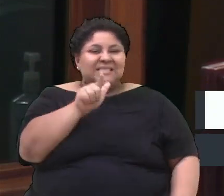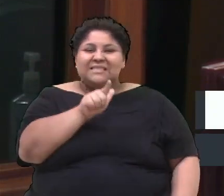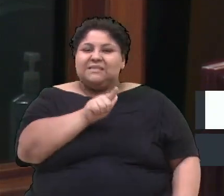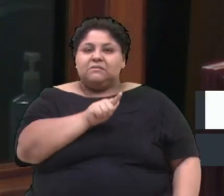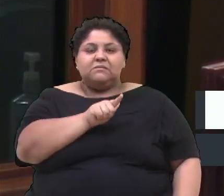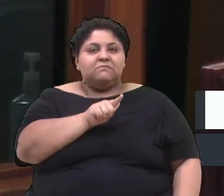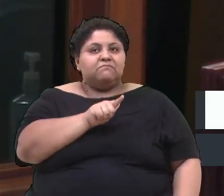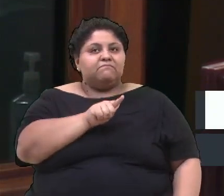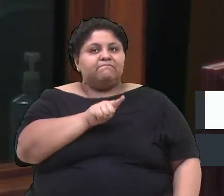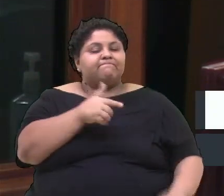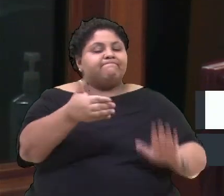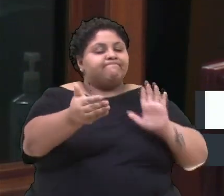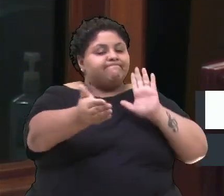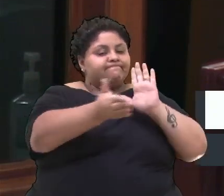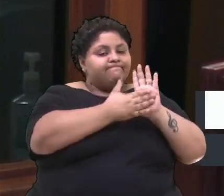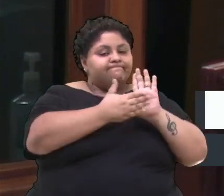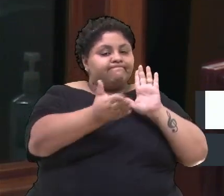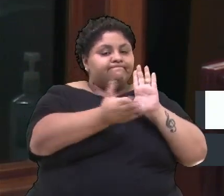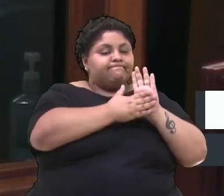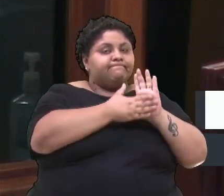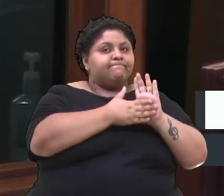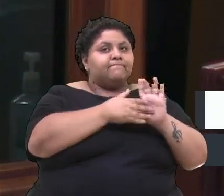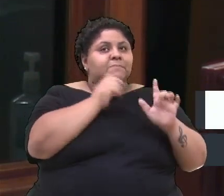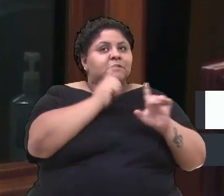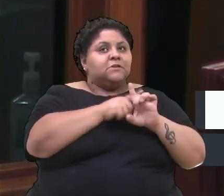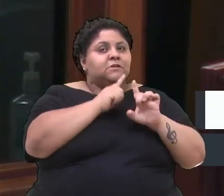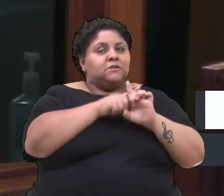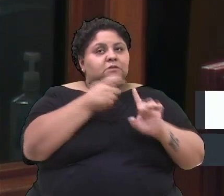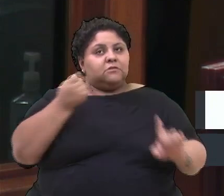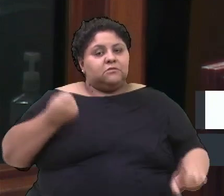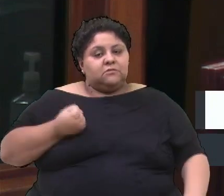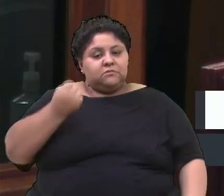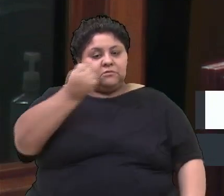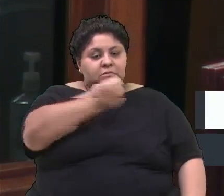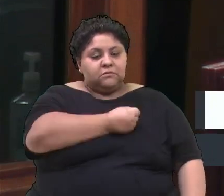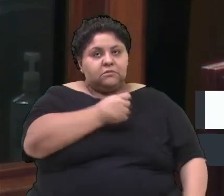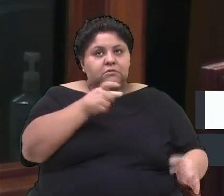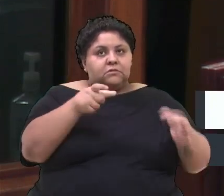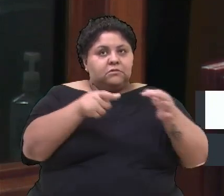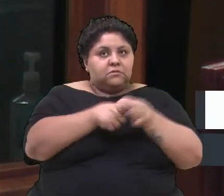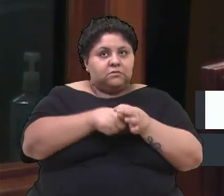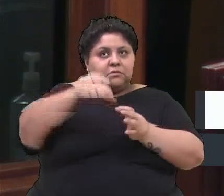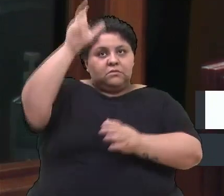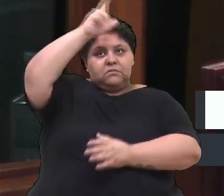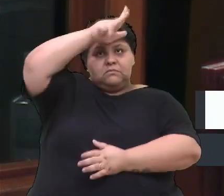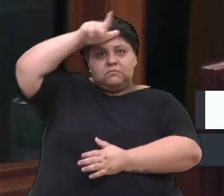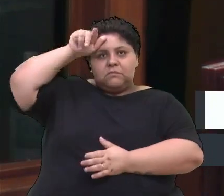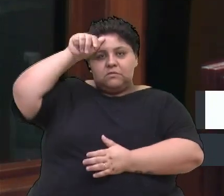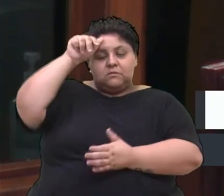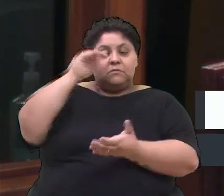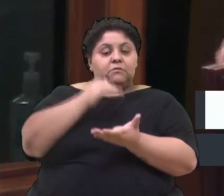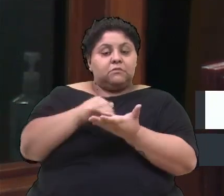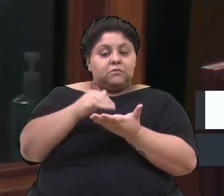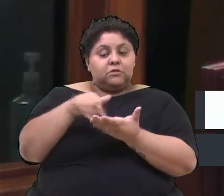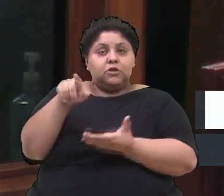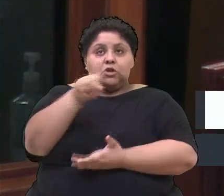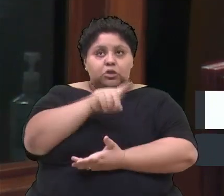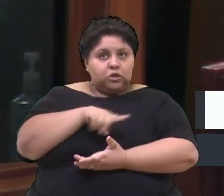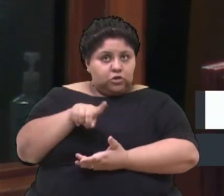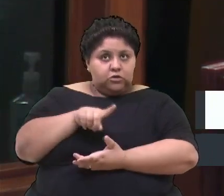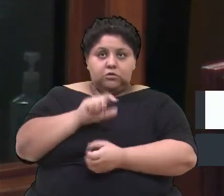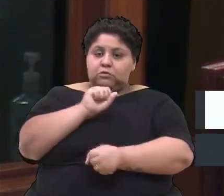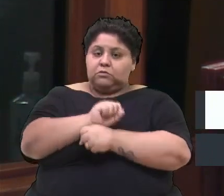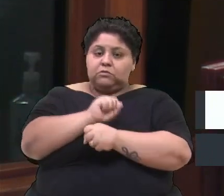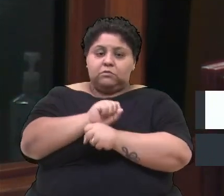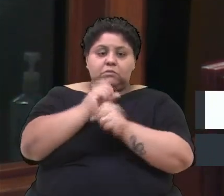essa proposta em função do número pequeno de prefeitos e secretários. Mas nós não paramos por aqui.